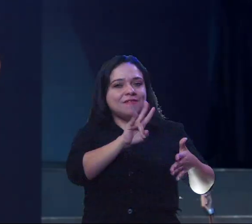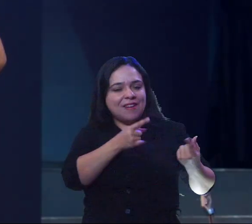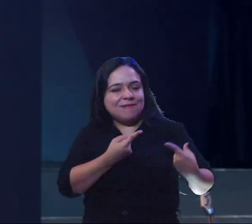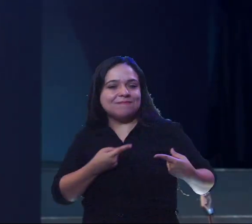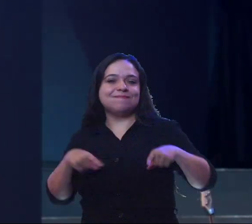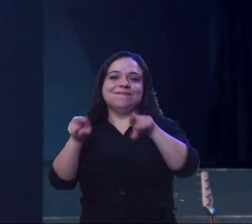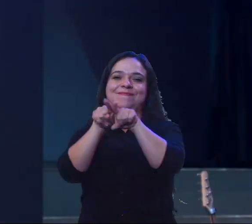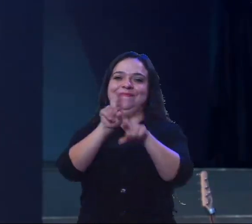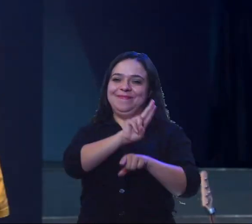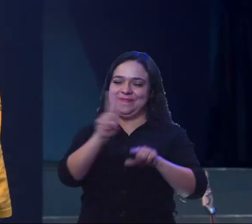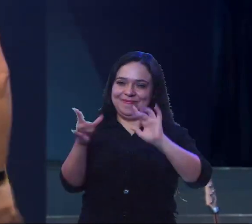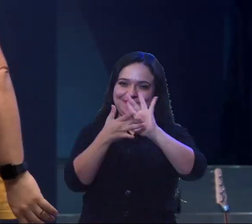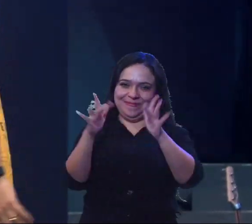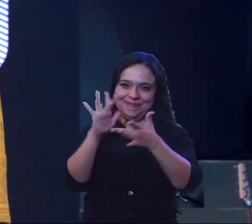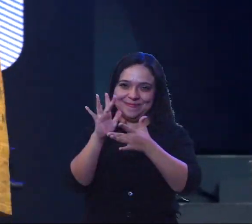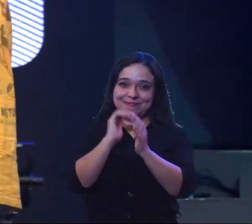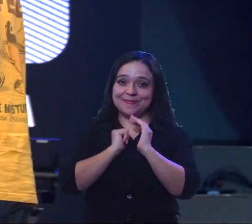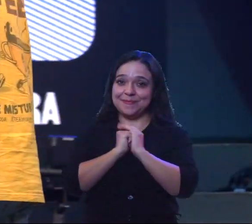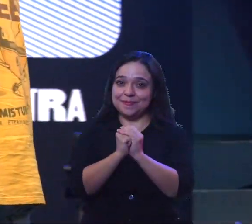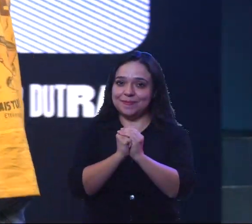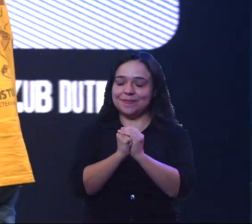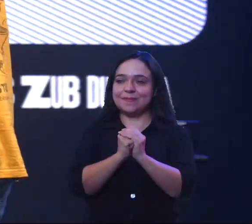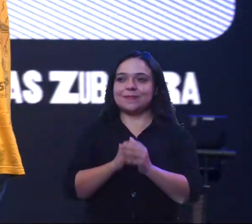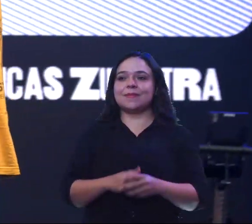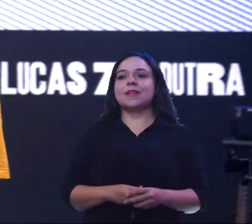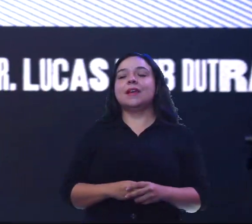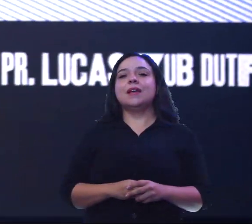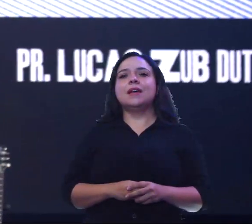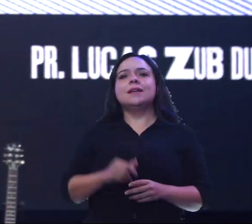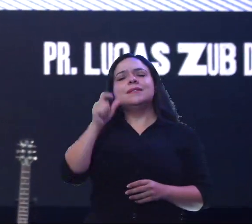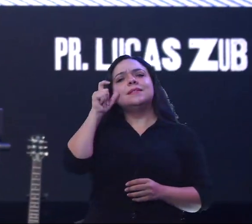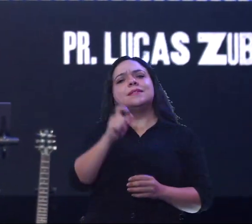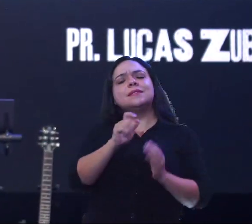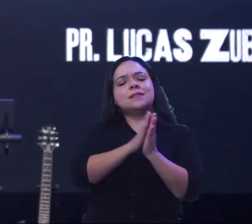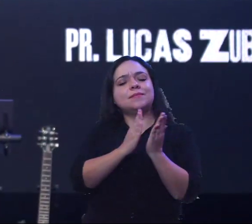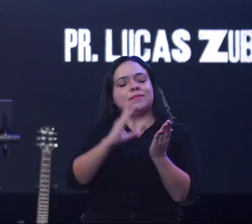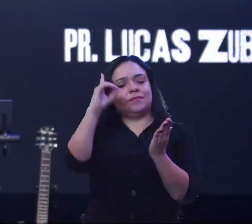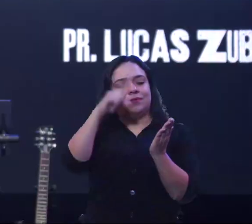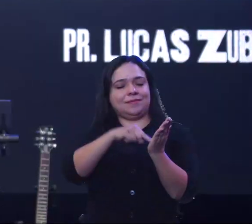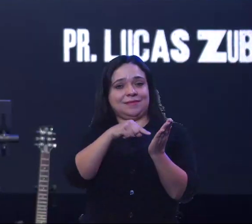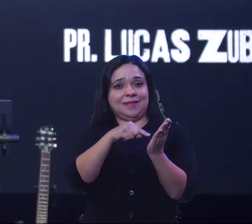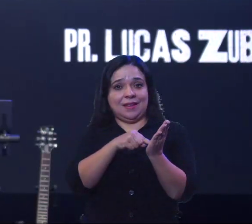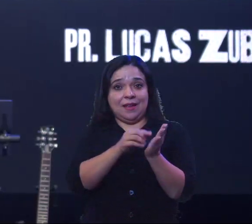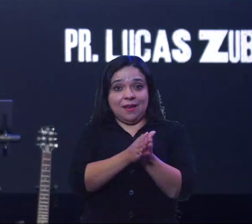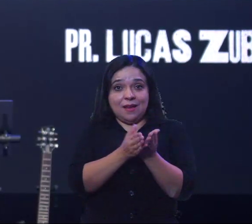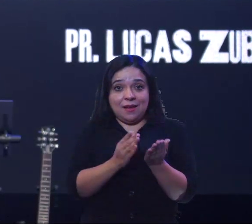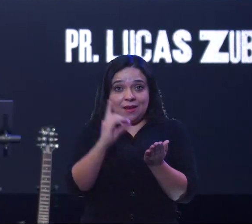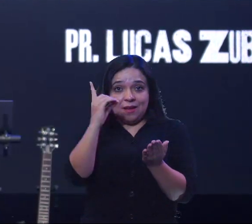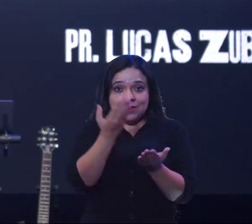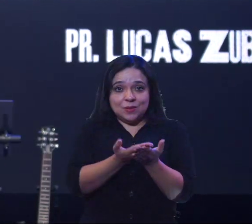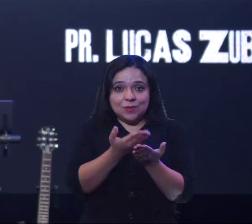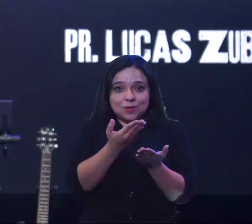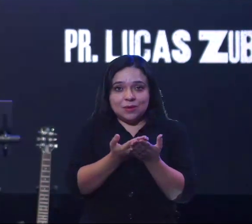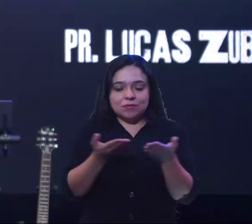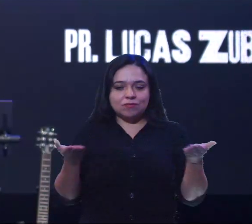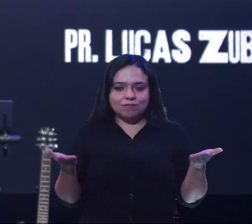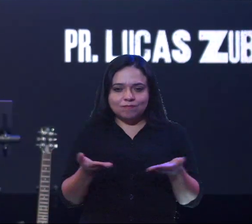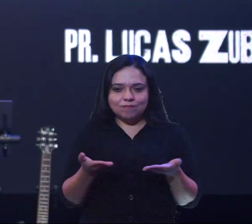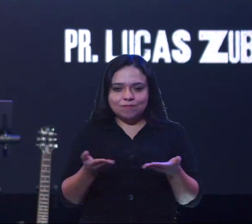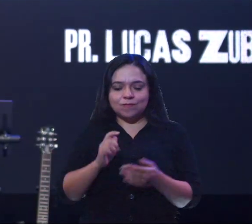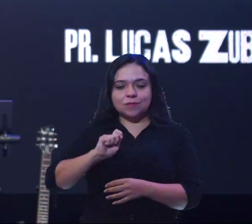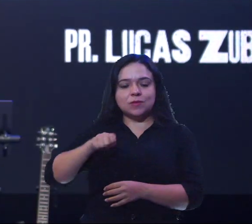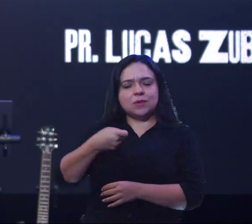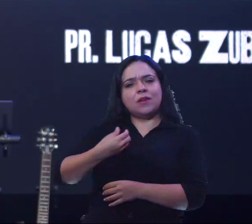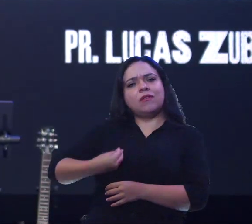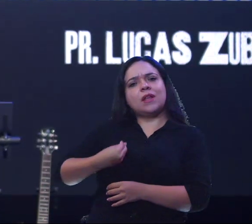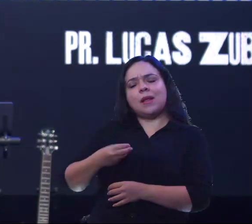Amém? Eu acho tão interessante na palavra de Deus, e eu quero estudar hoje com você, na palavra de Deus, a vida